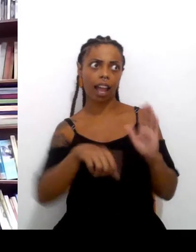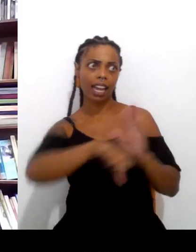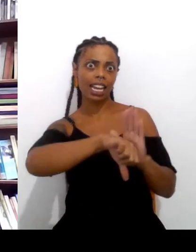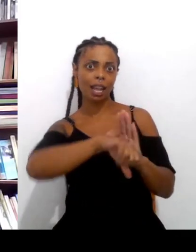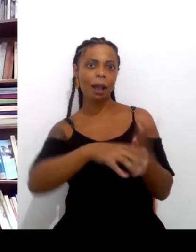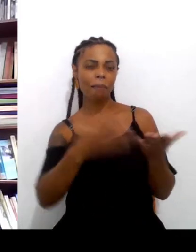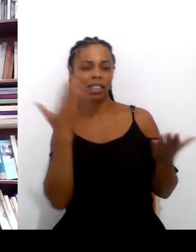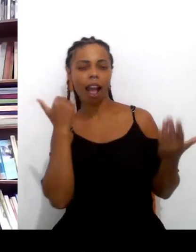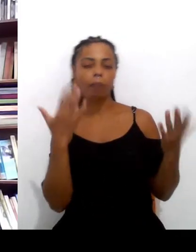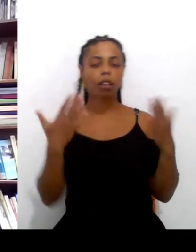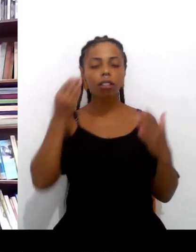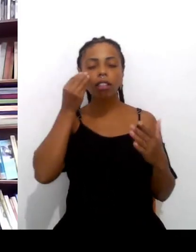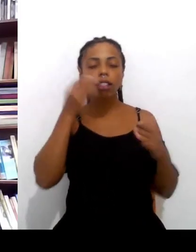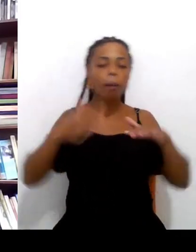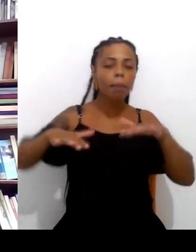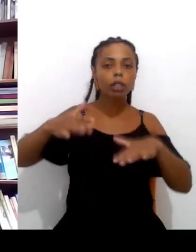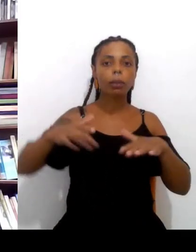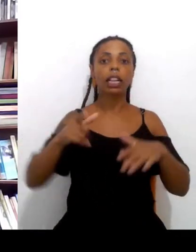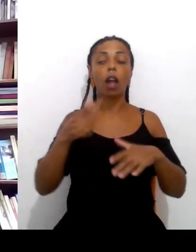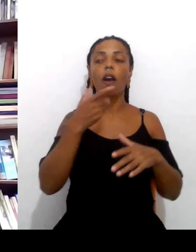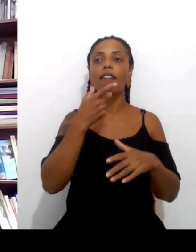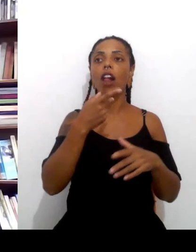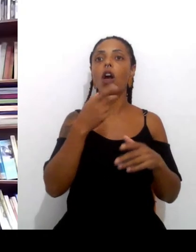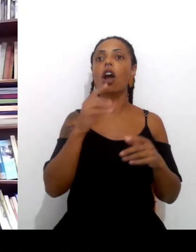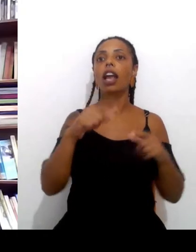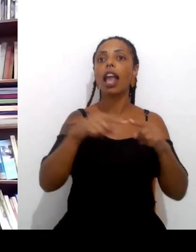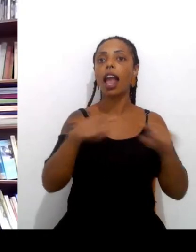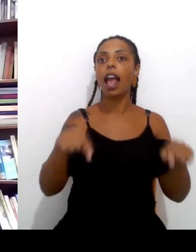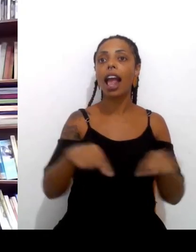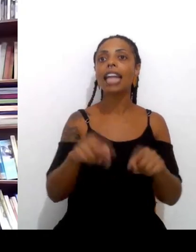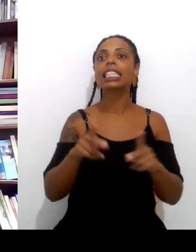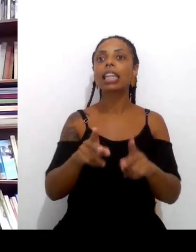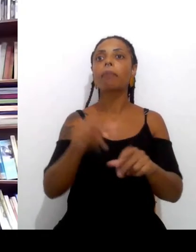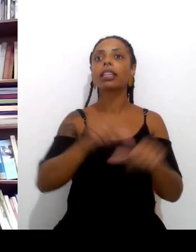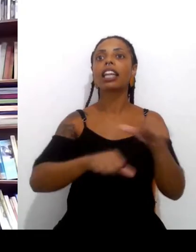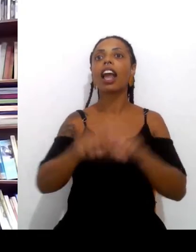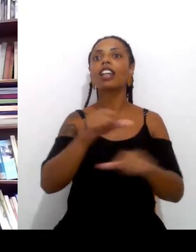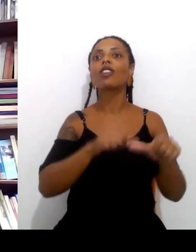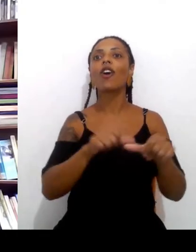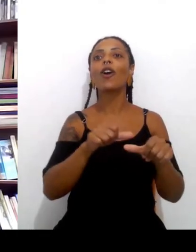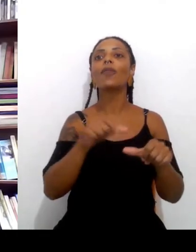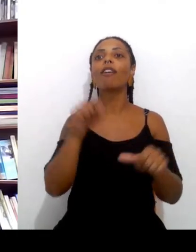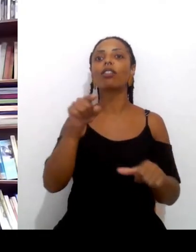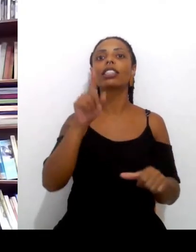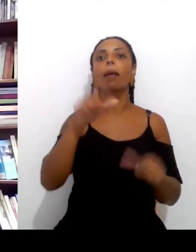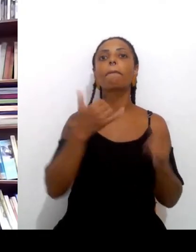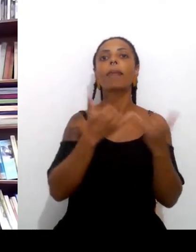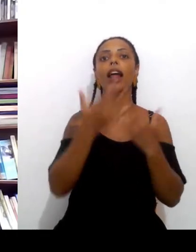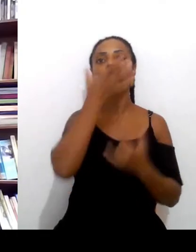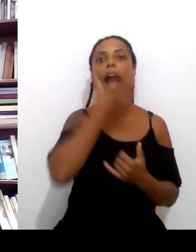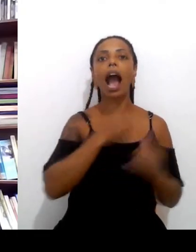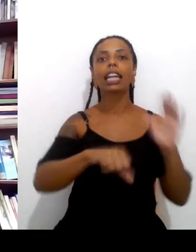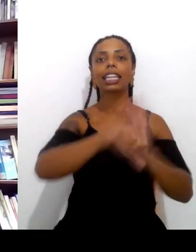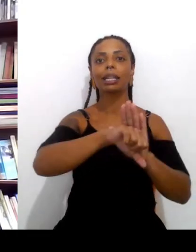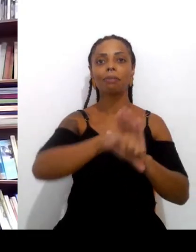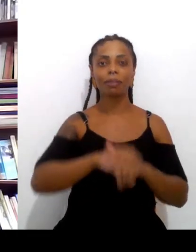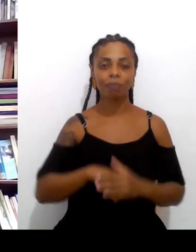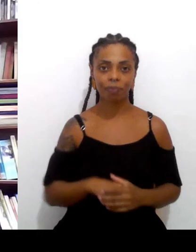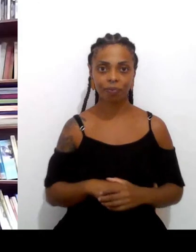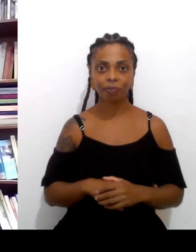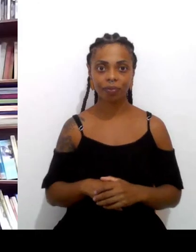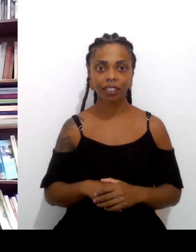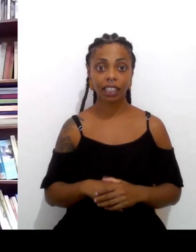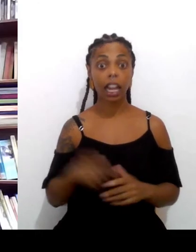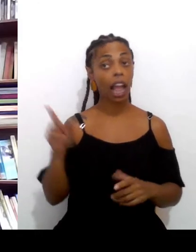que a cabine de fotografia automática sempre transforma você num criminoso né bom ele também era